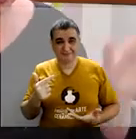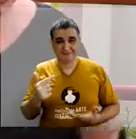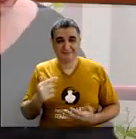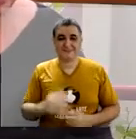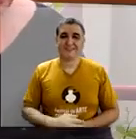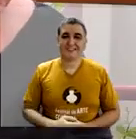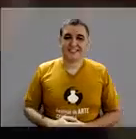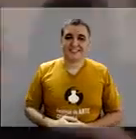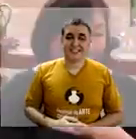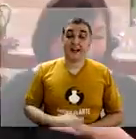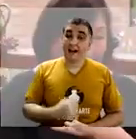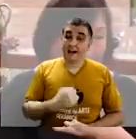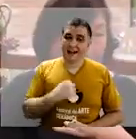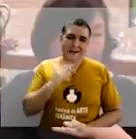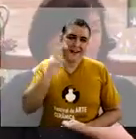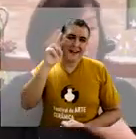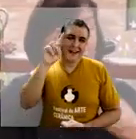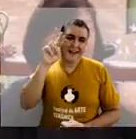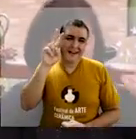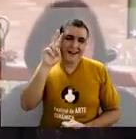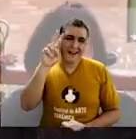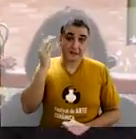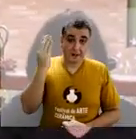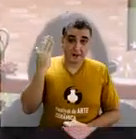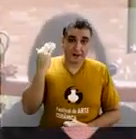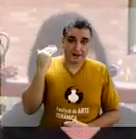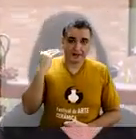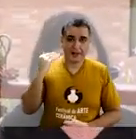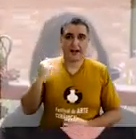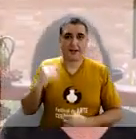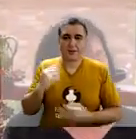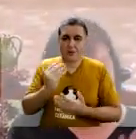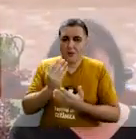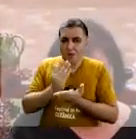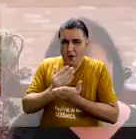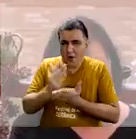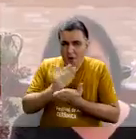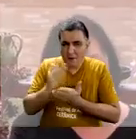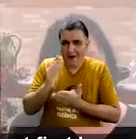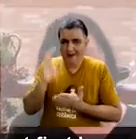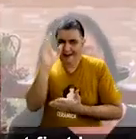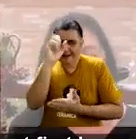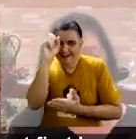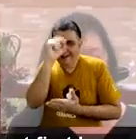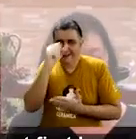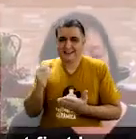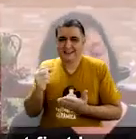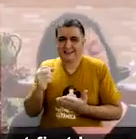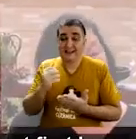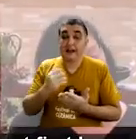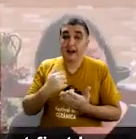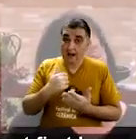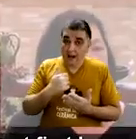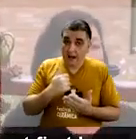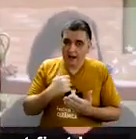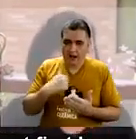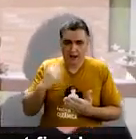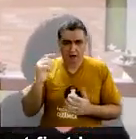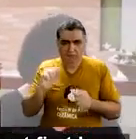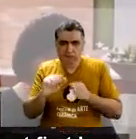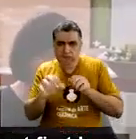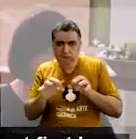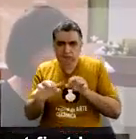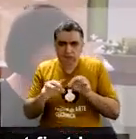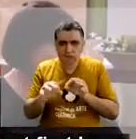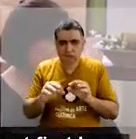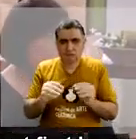mais tardiamente. A primeira coisa que eu me lembro, na aula de cerâmica, iniciando a cerâmica, eu falei, acho que isso